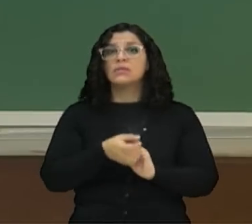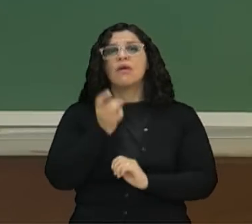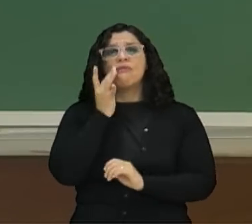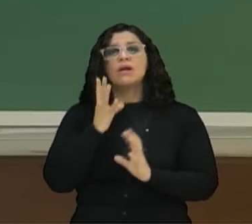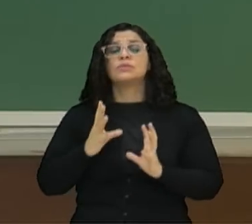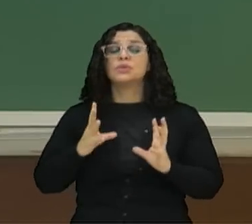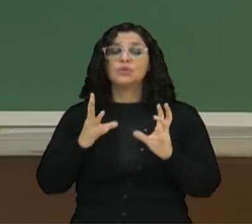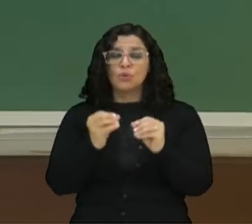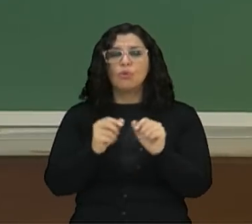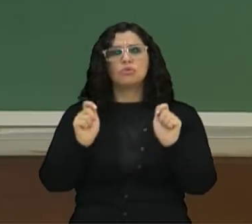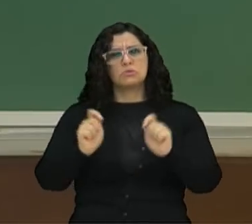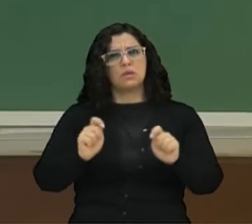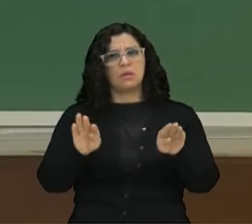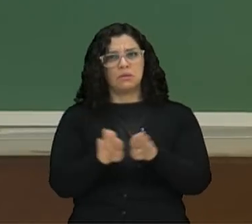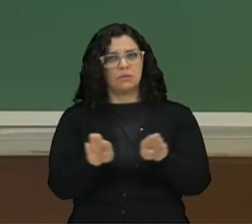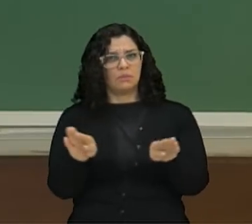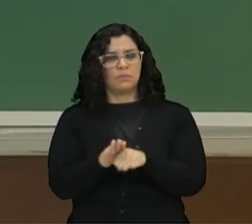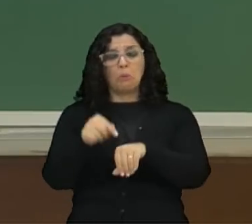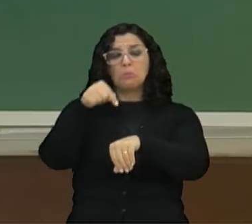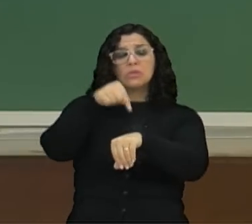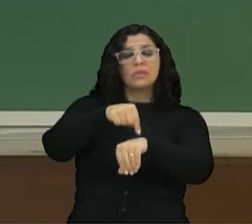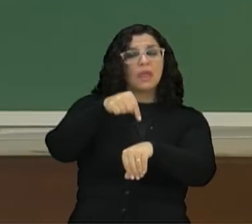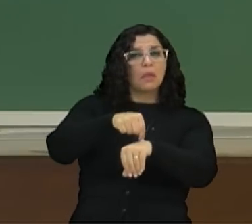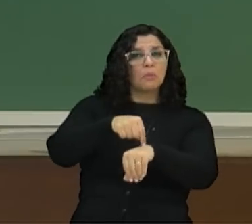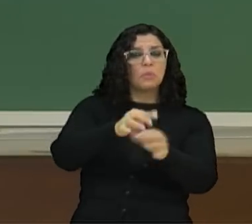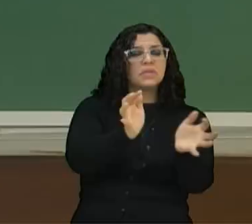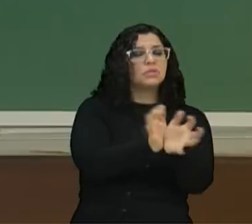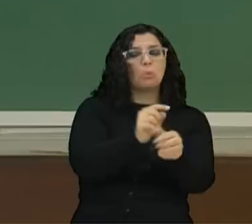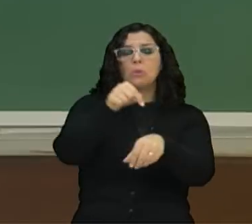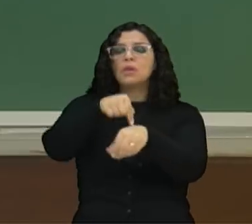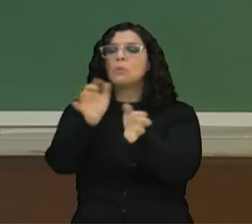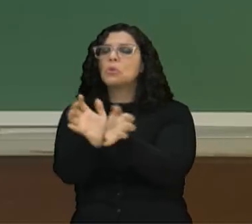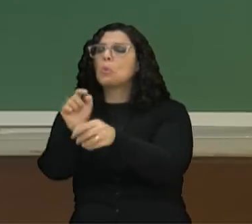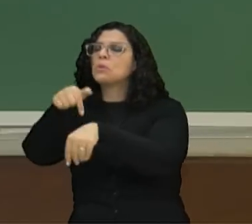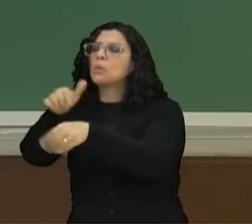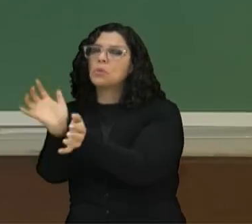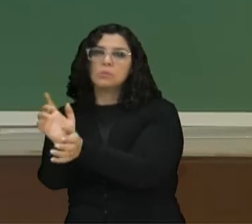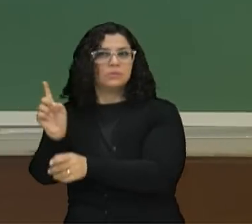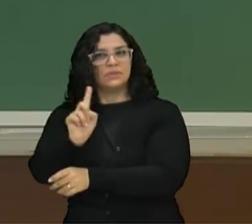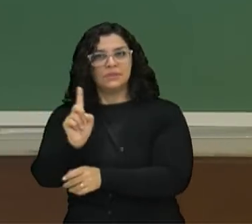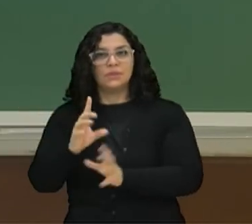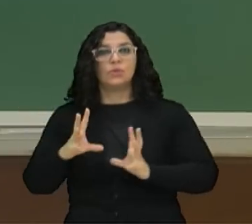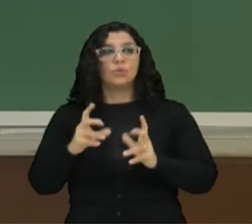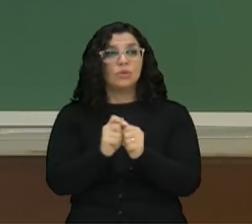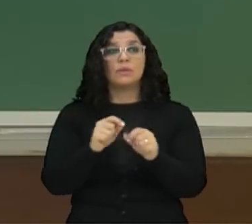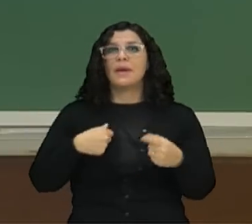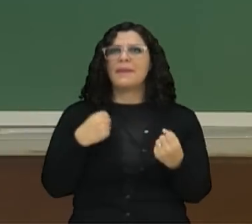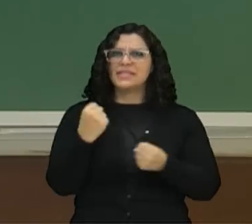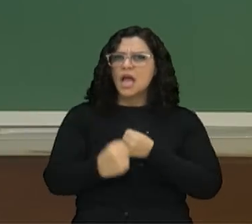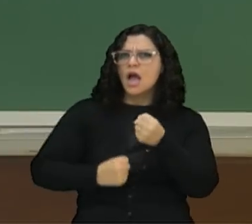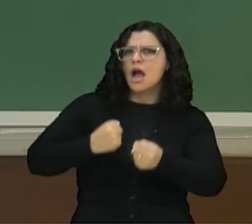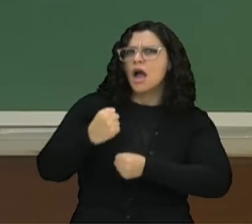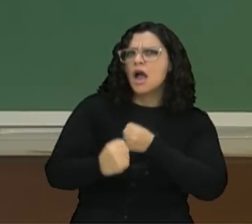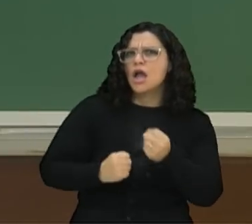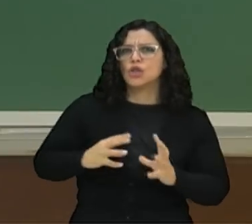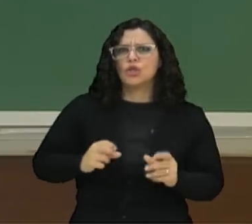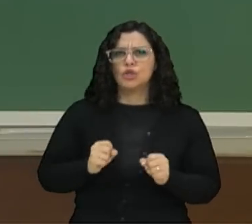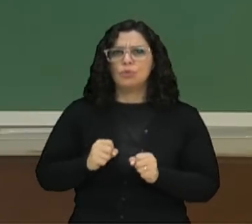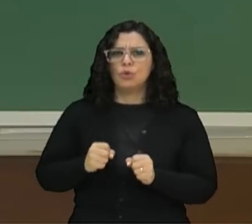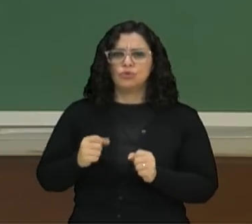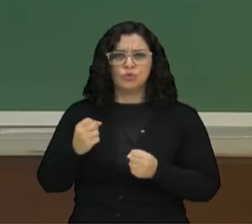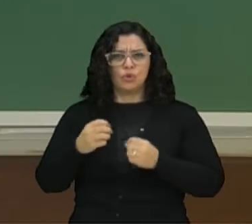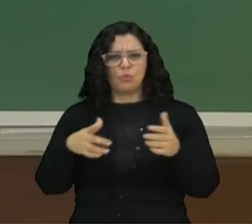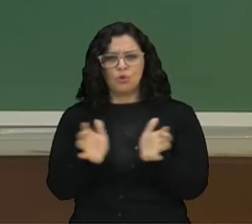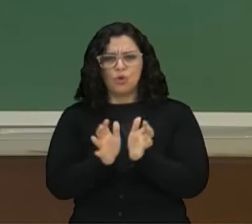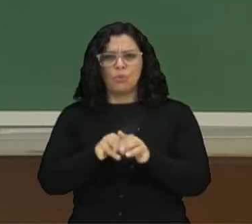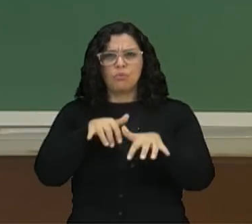bastante, porque ela não precisa ter um tempo para uma categoria, um tempo para outra, né? Ou como numa maratona, né? Sai um pelotão, depois sai